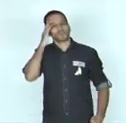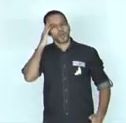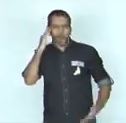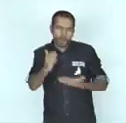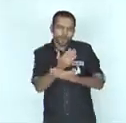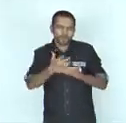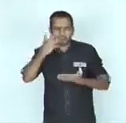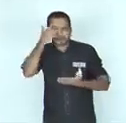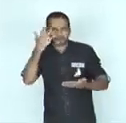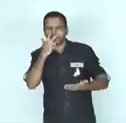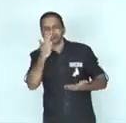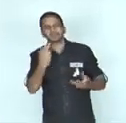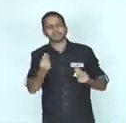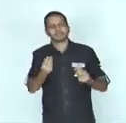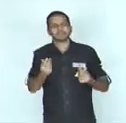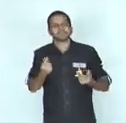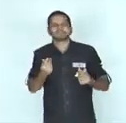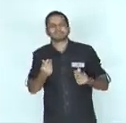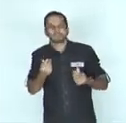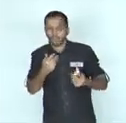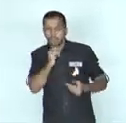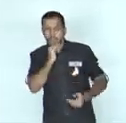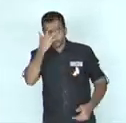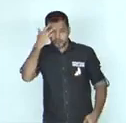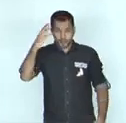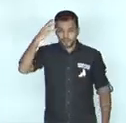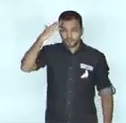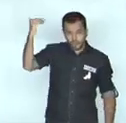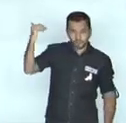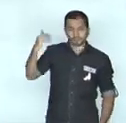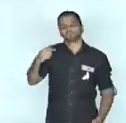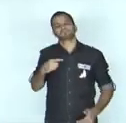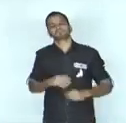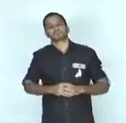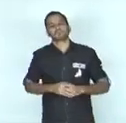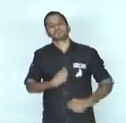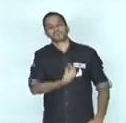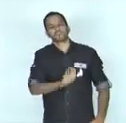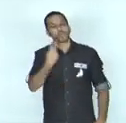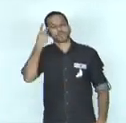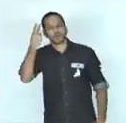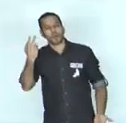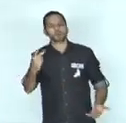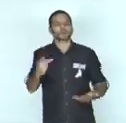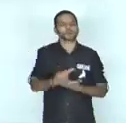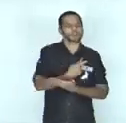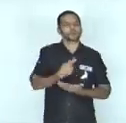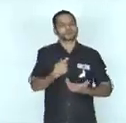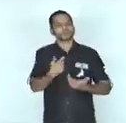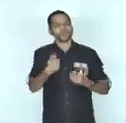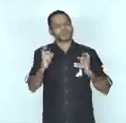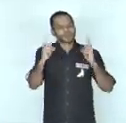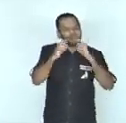é uma pessoa e a famosa hoje aí e no dia tava lá numa situação de